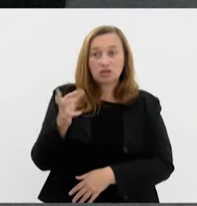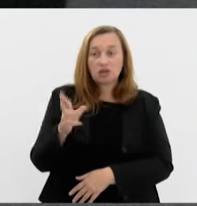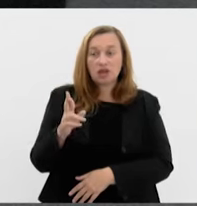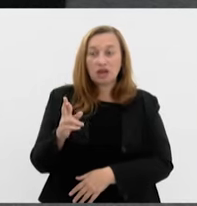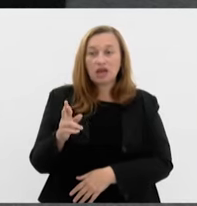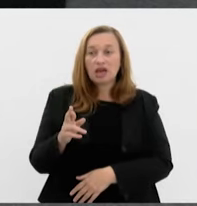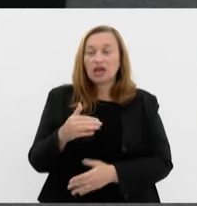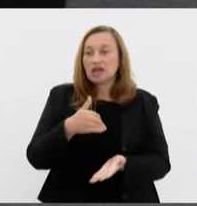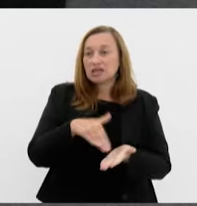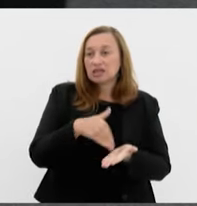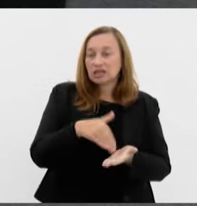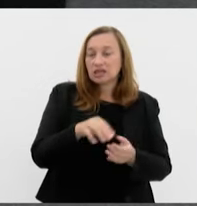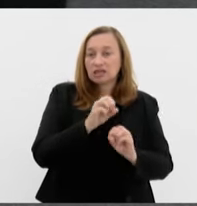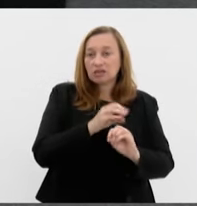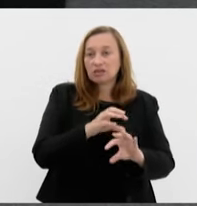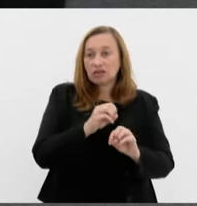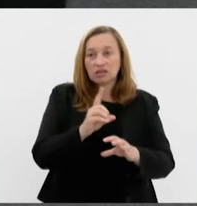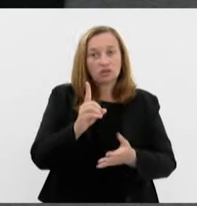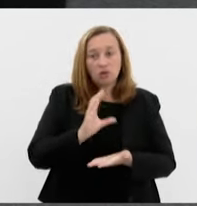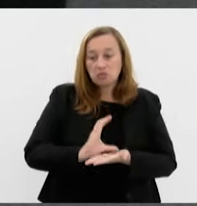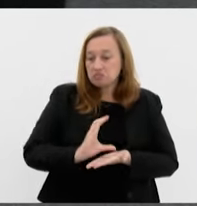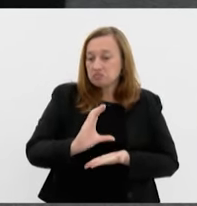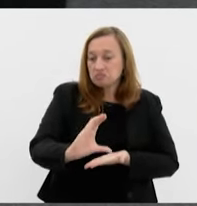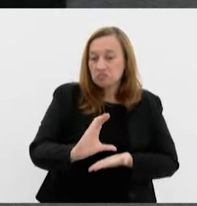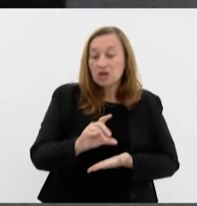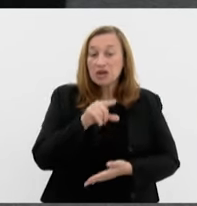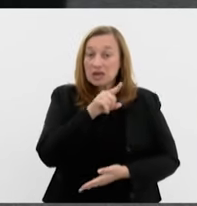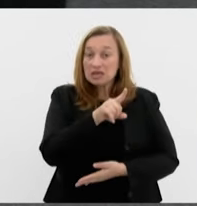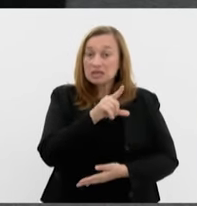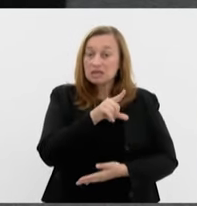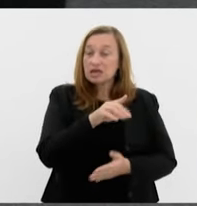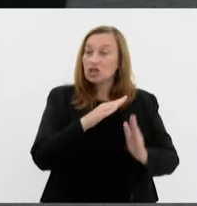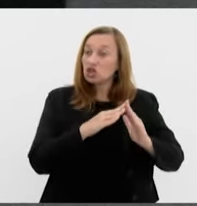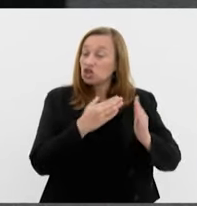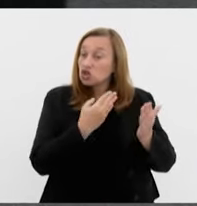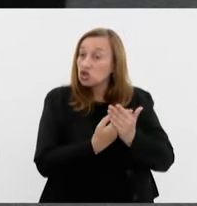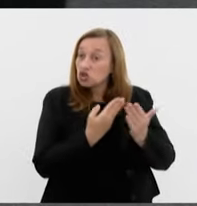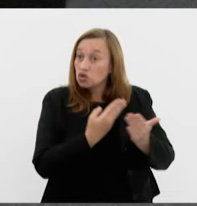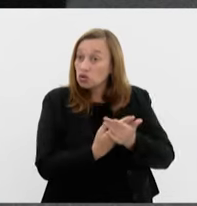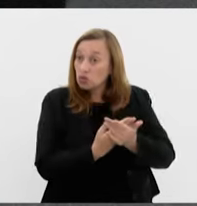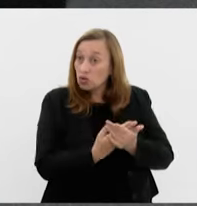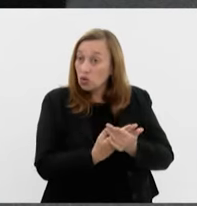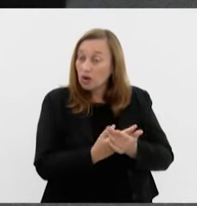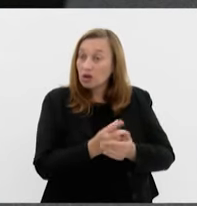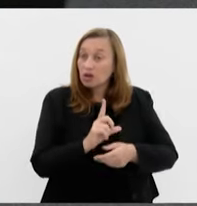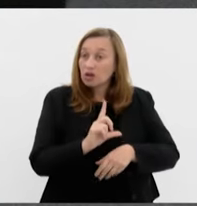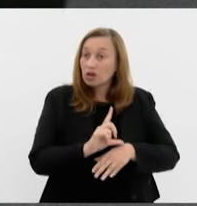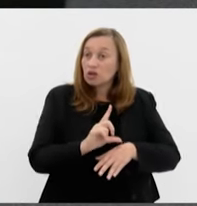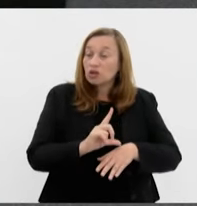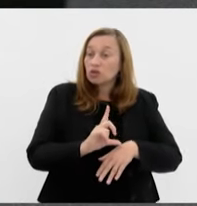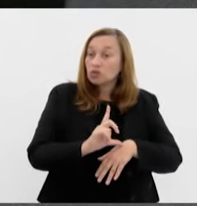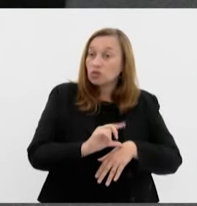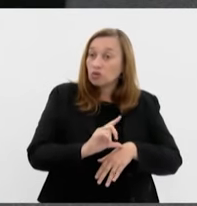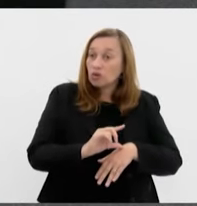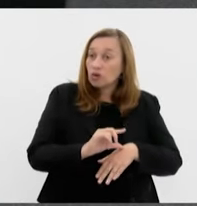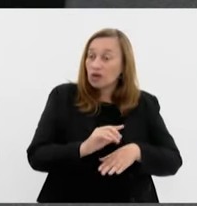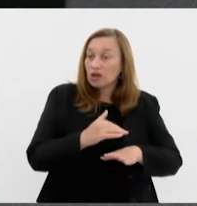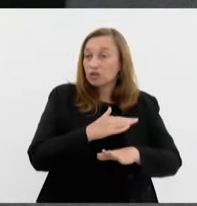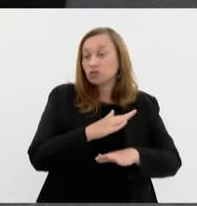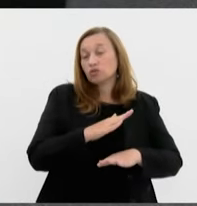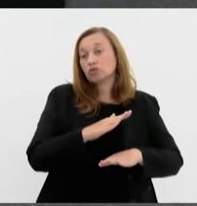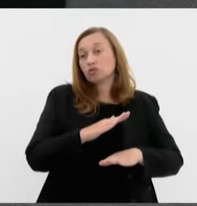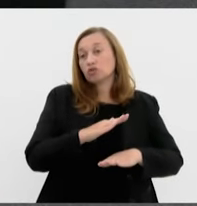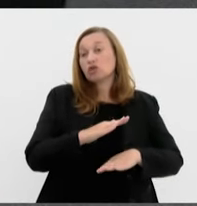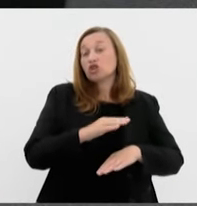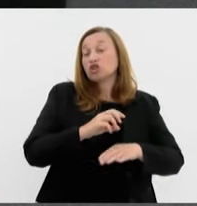Educação não liberou os recursos Esse CEP é um CEP que funciona funciona em horário integral oferece Educação de Jovens